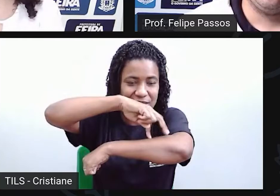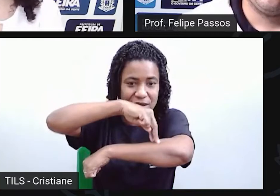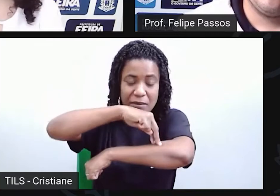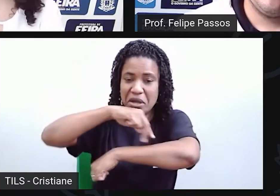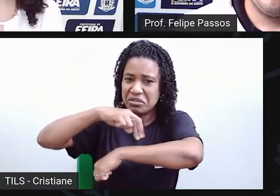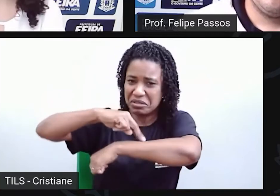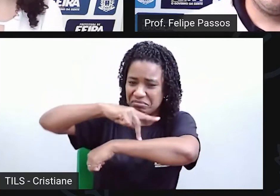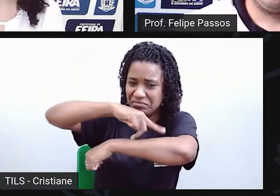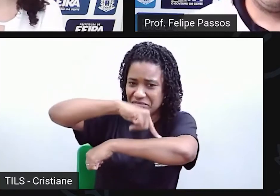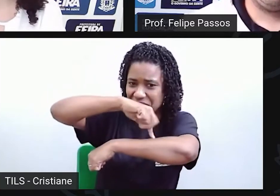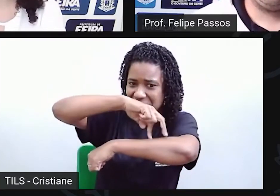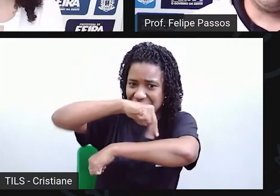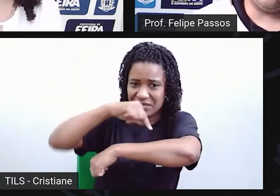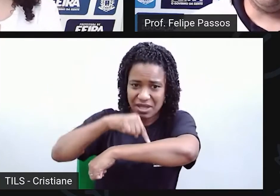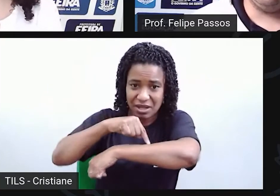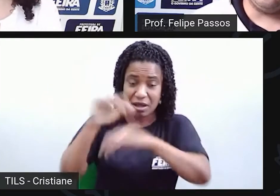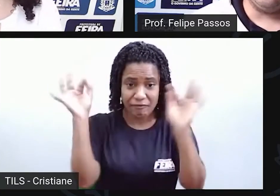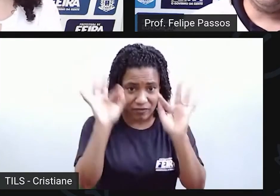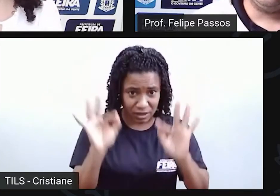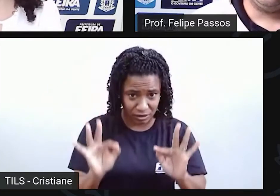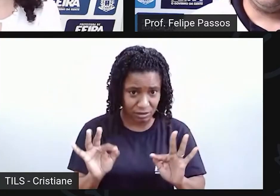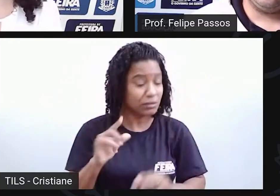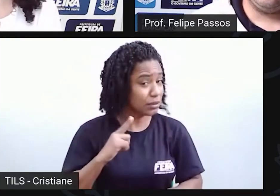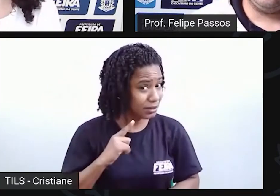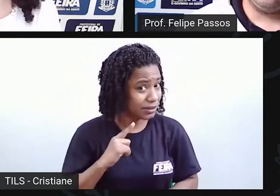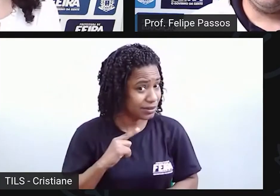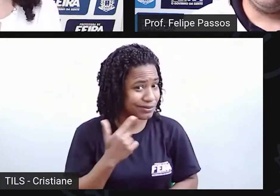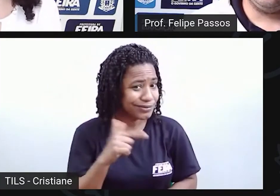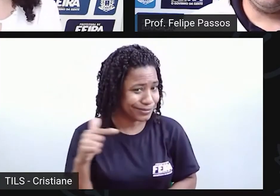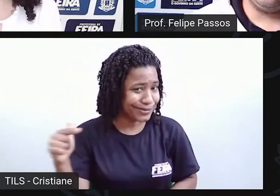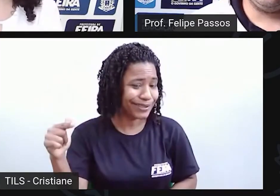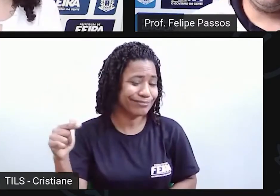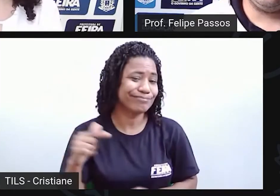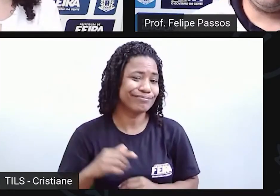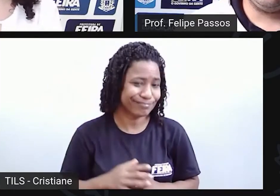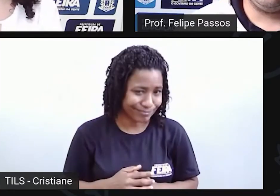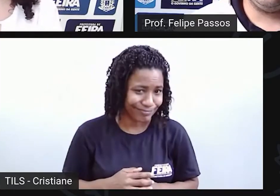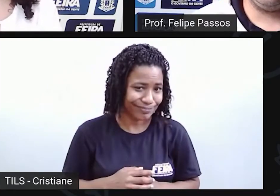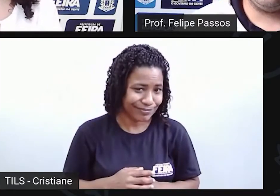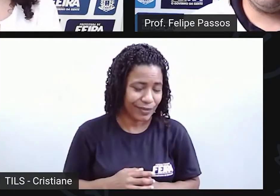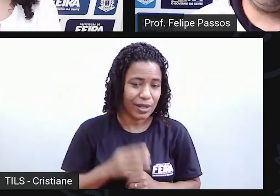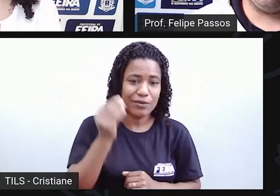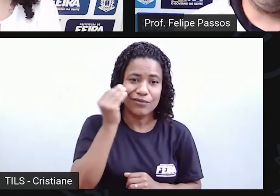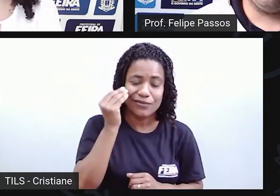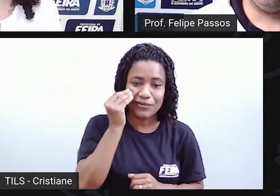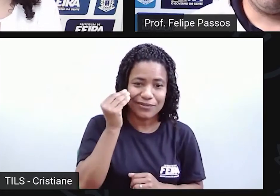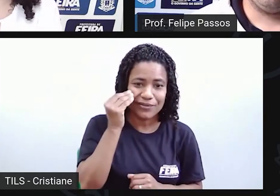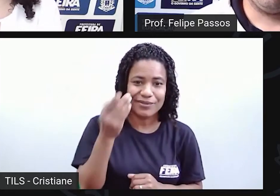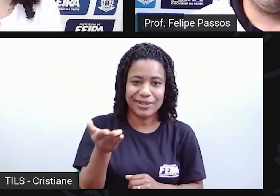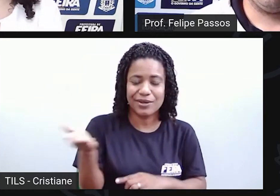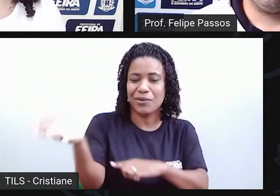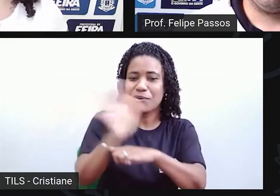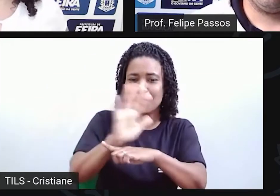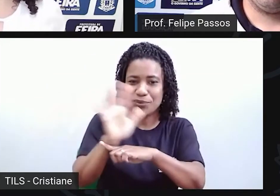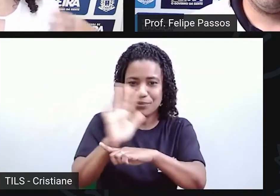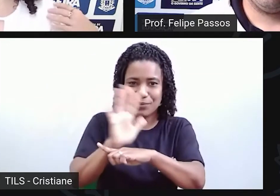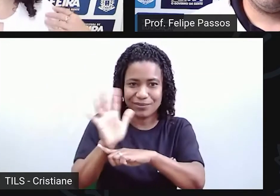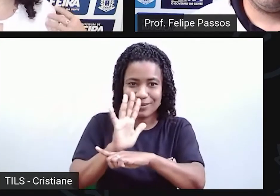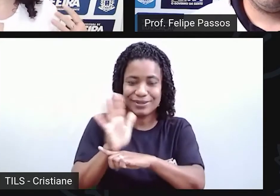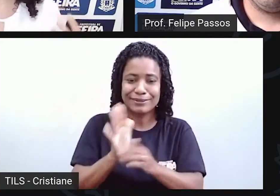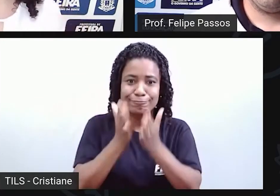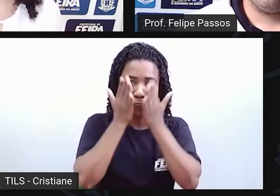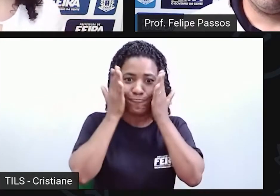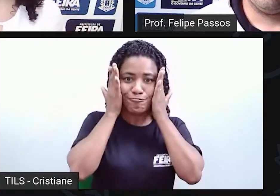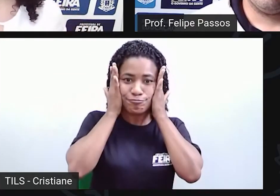tem nada de realidade ali. É verdade. O próprio vídeo, ele mostra um pouco disso, né? Abre mais, mostra mais,